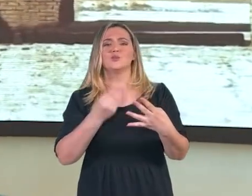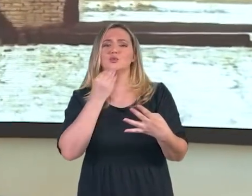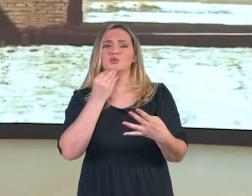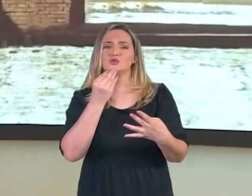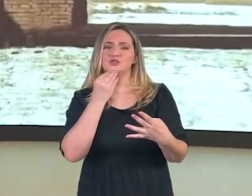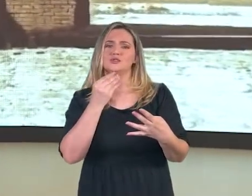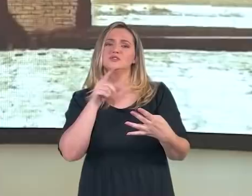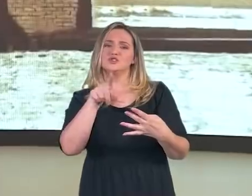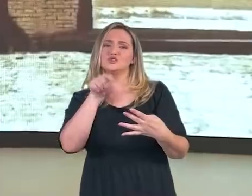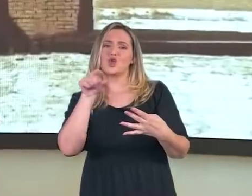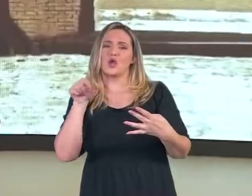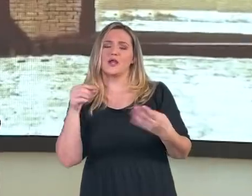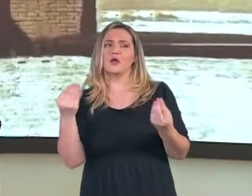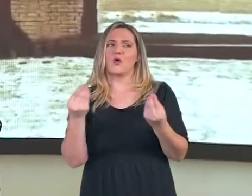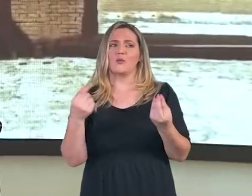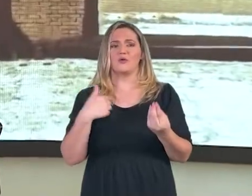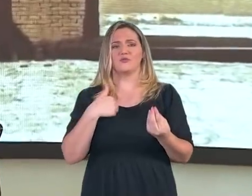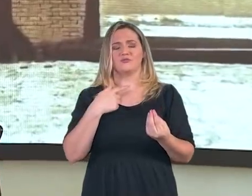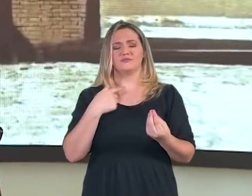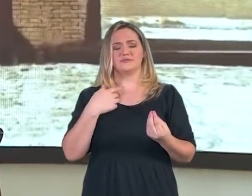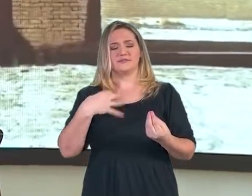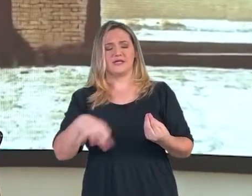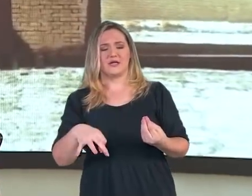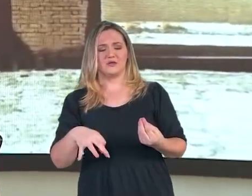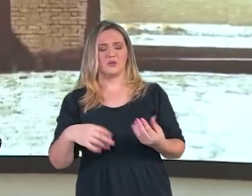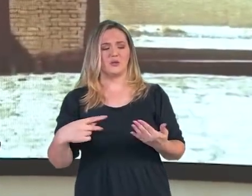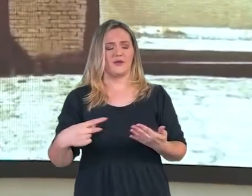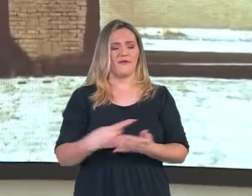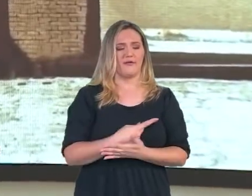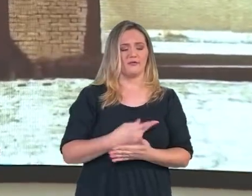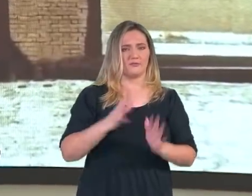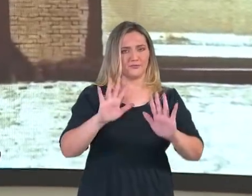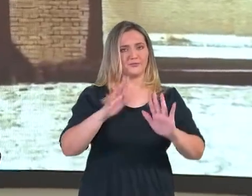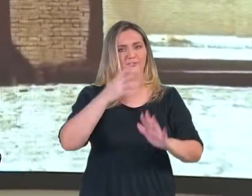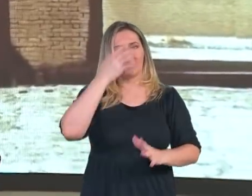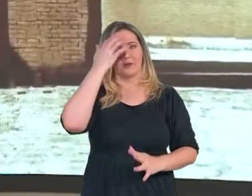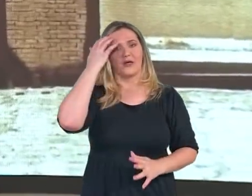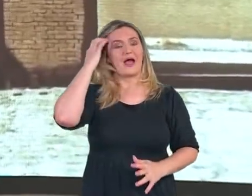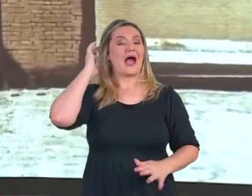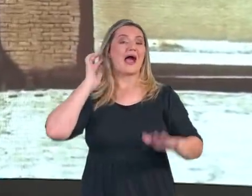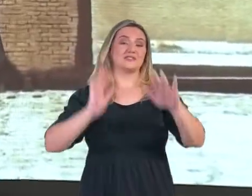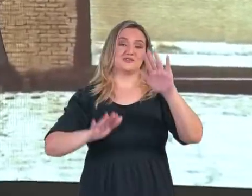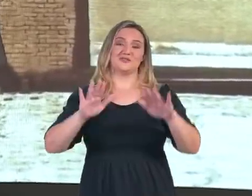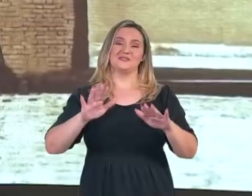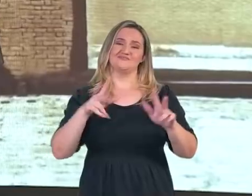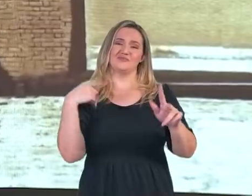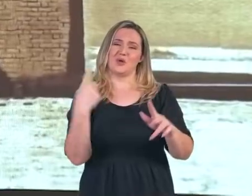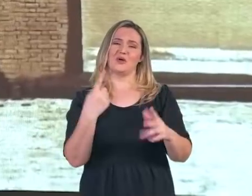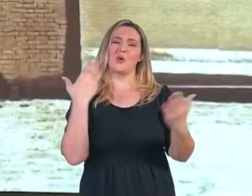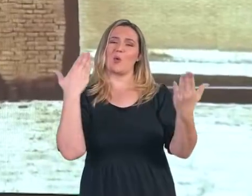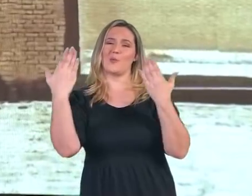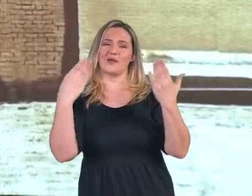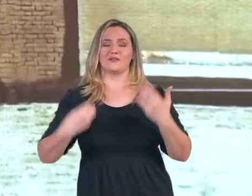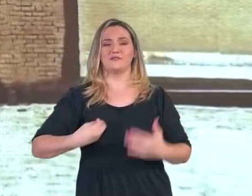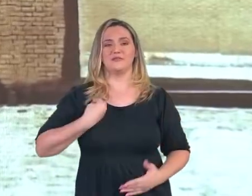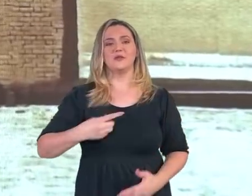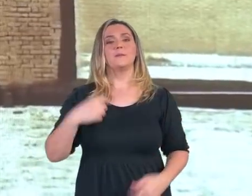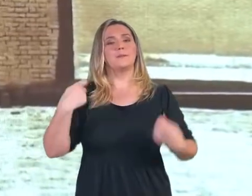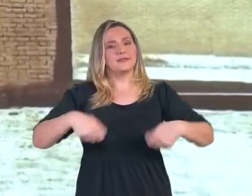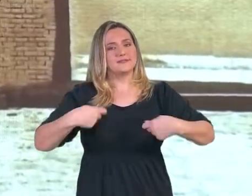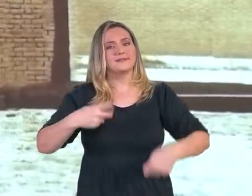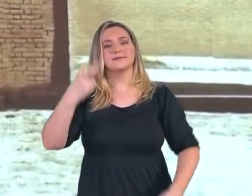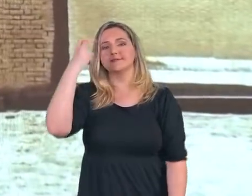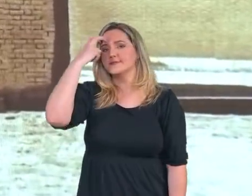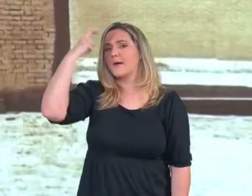de escolher as suas batalhas, senão eles não ganhariam nenhuma luta. Sabe, na vida, às vezes temos que ter a sabedoria para conhecer